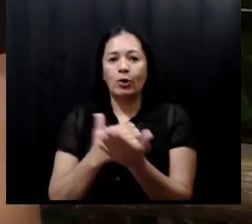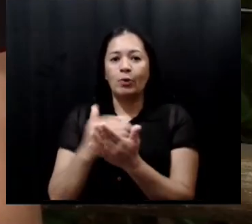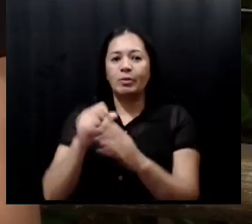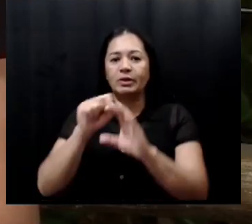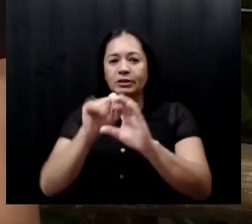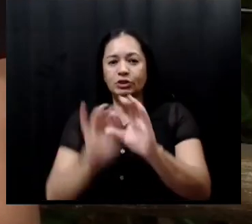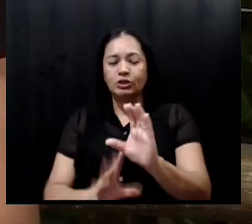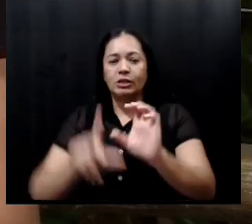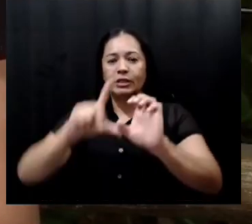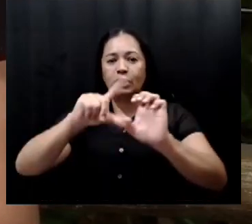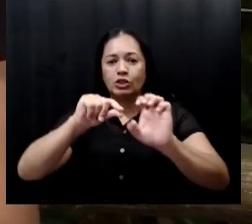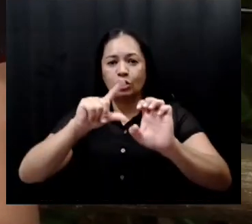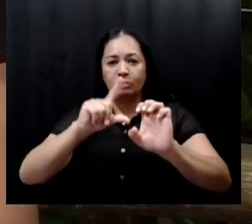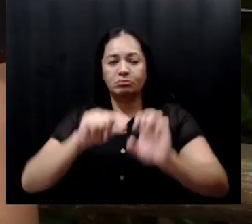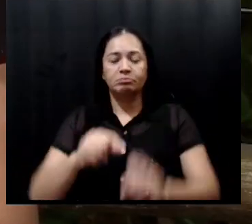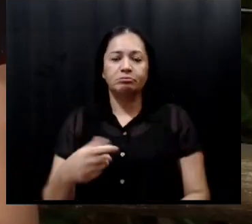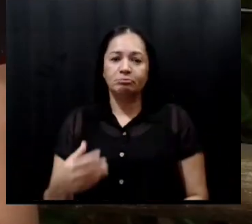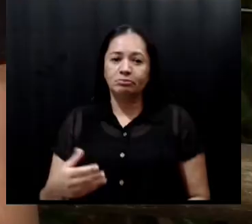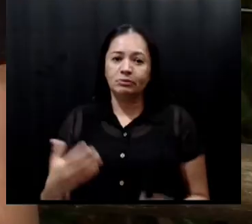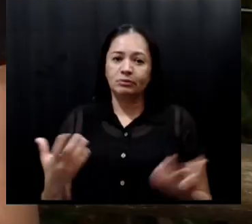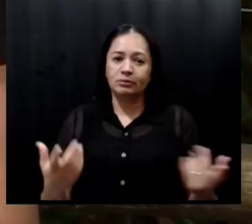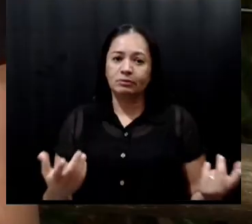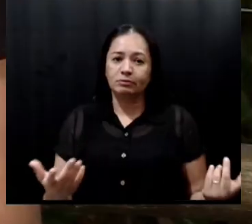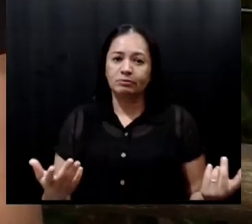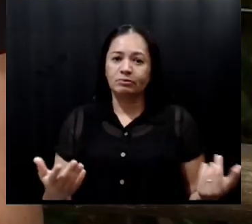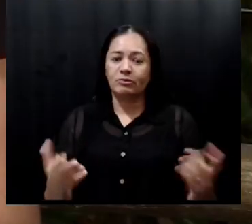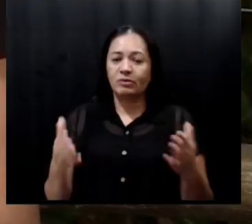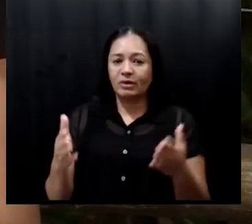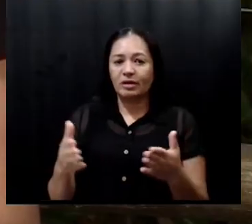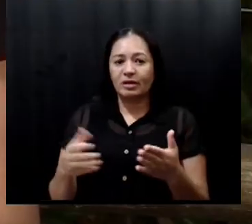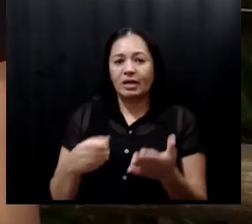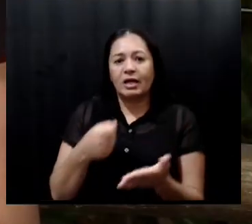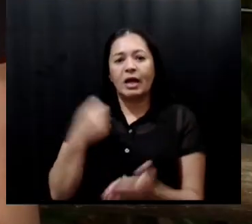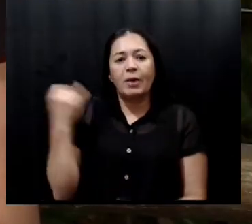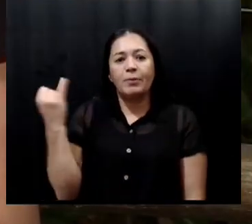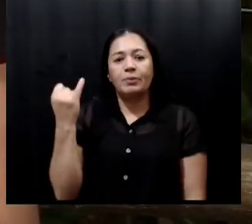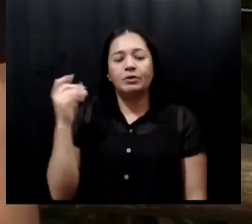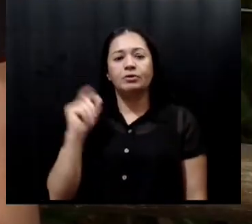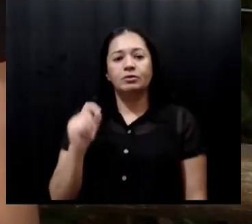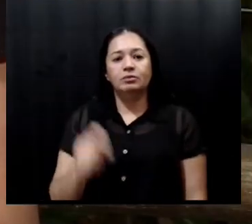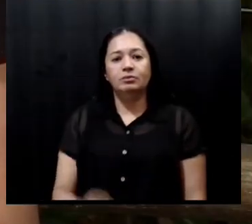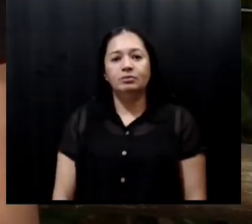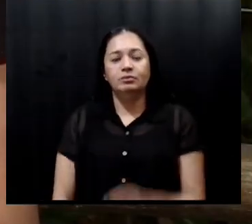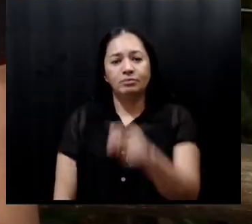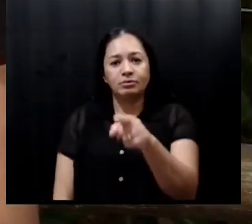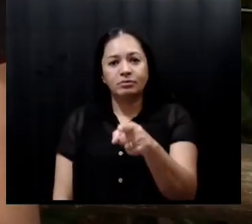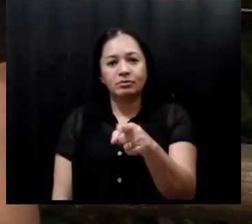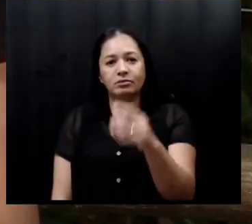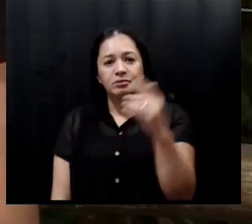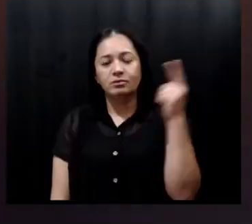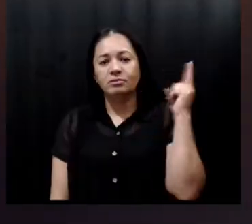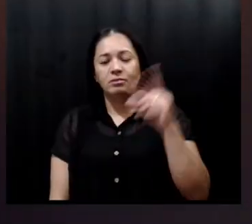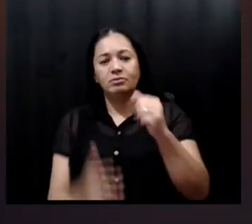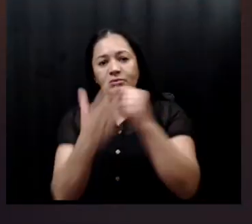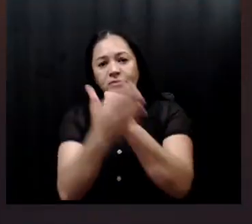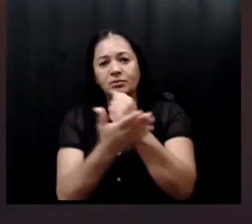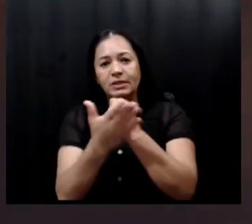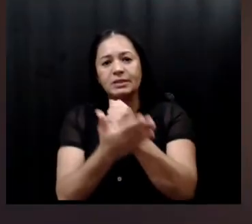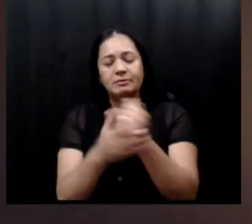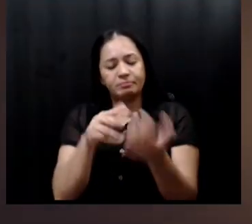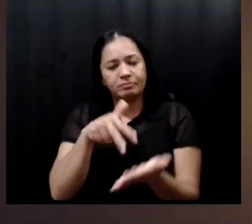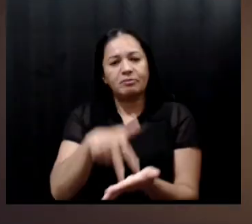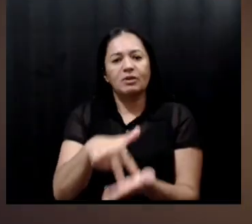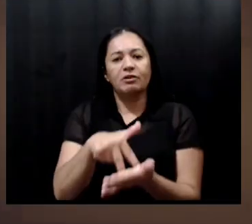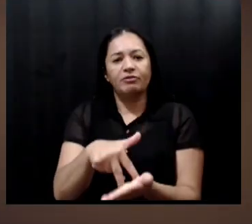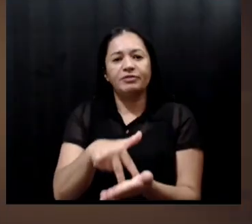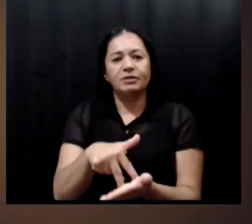mesmo, aí que está residindo a importância de você ter uma base muito sólida para trabalhar o seu negócio. Então,